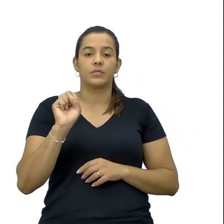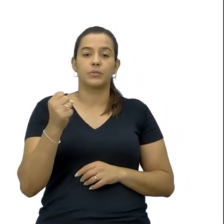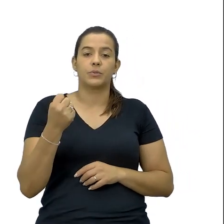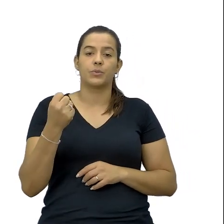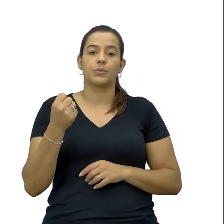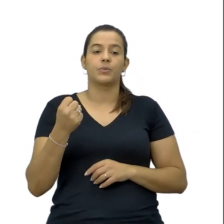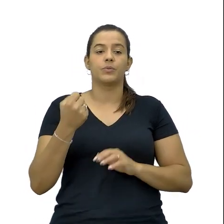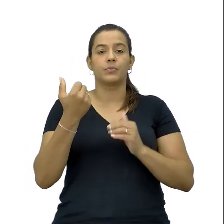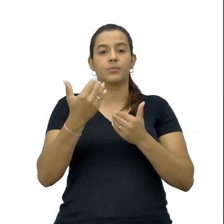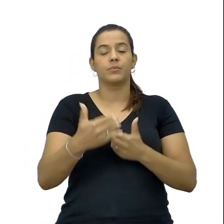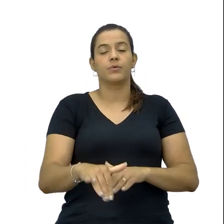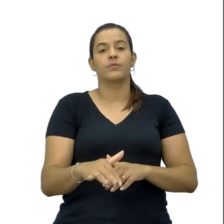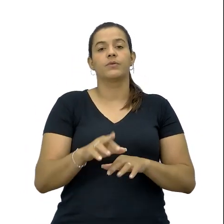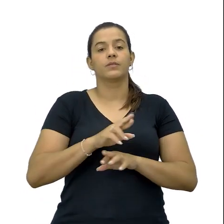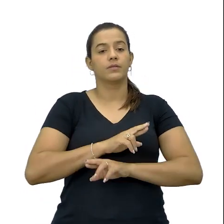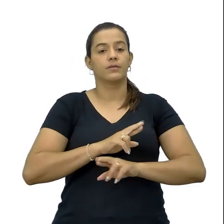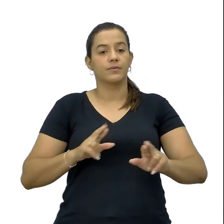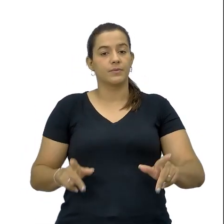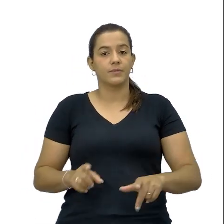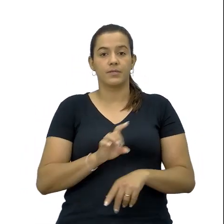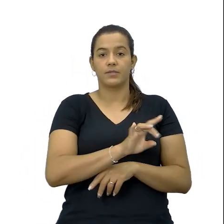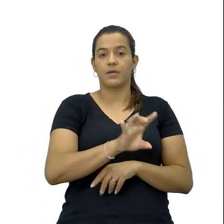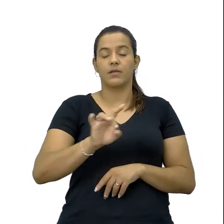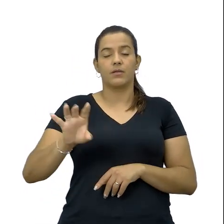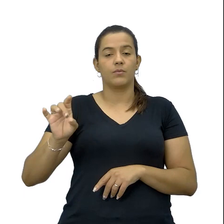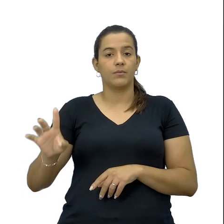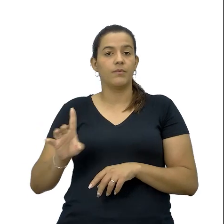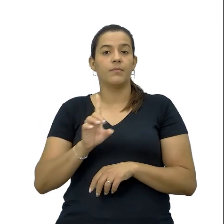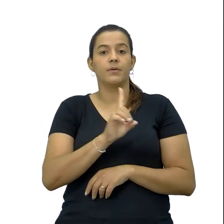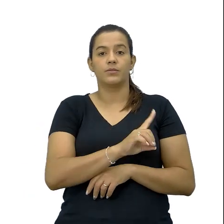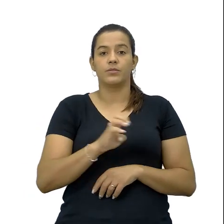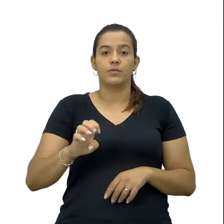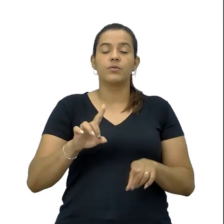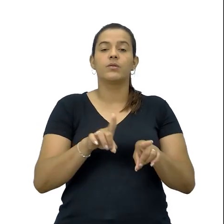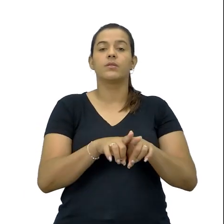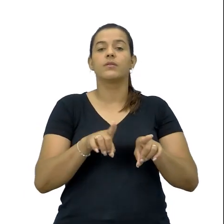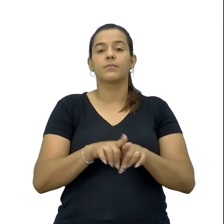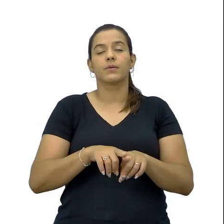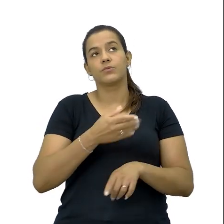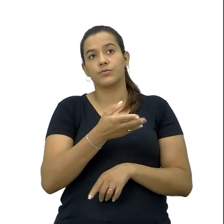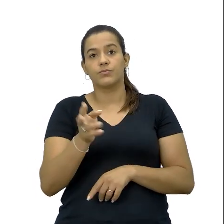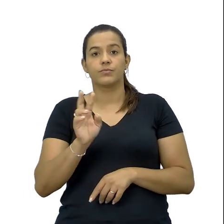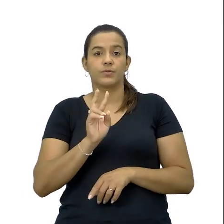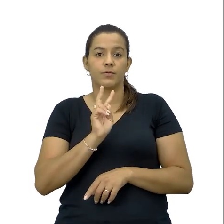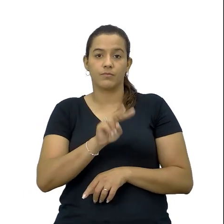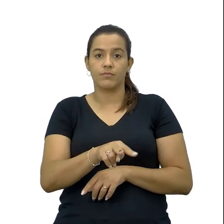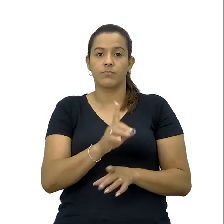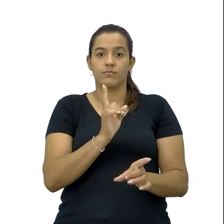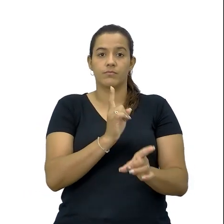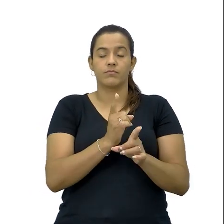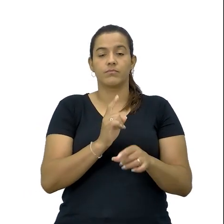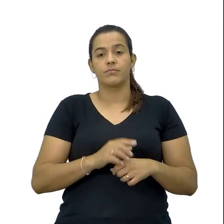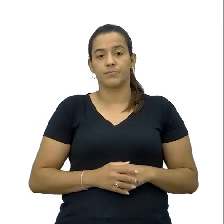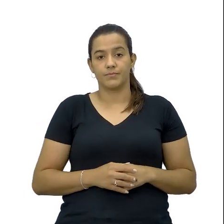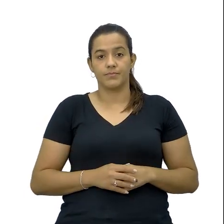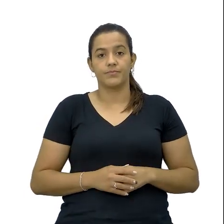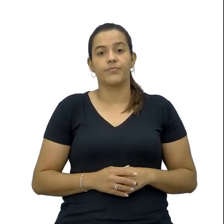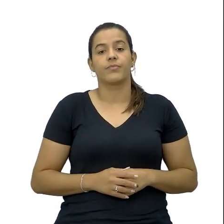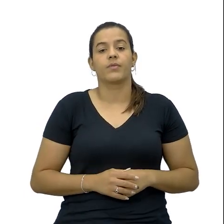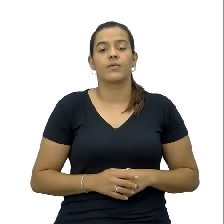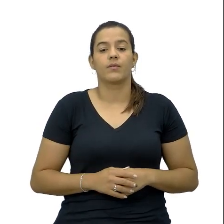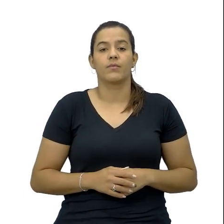estão diferentes, né? E elas vão para as suas diretorias, cada uma de um jeito. Mas se vocês olharem, as provas, elas